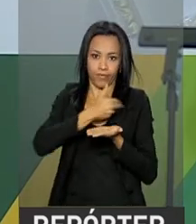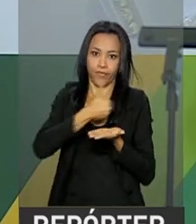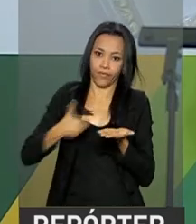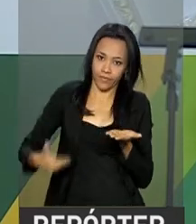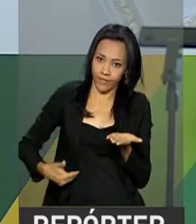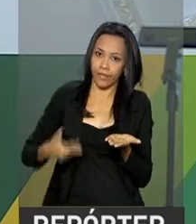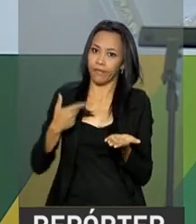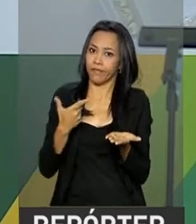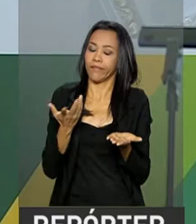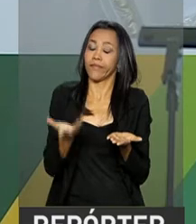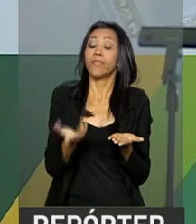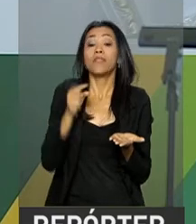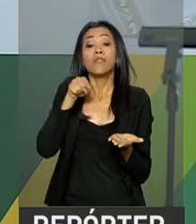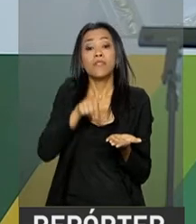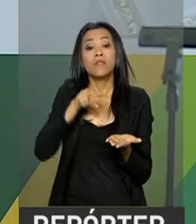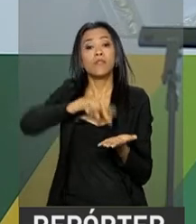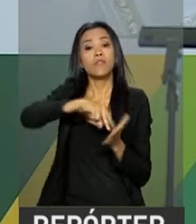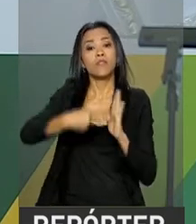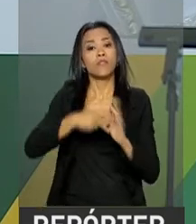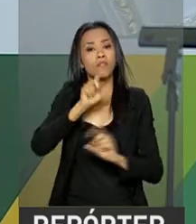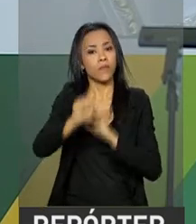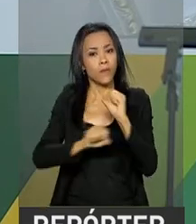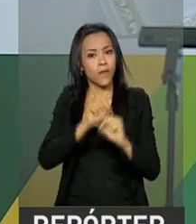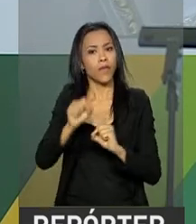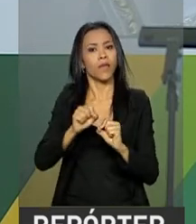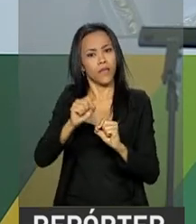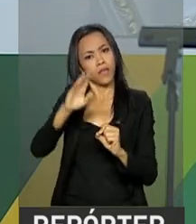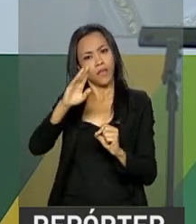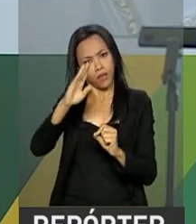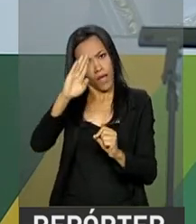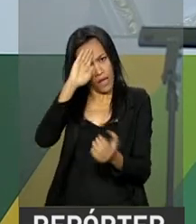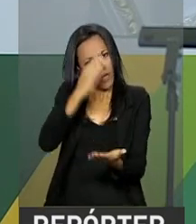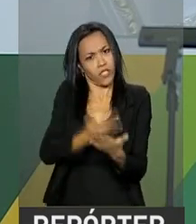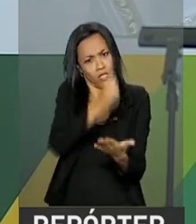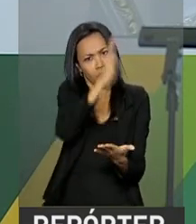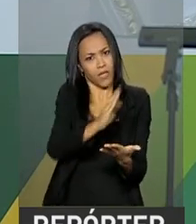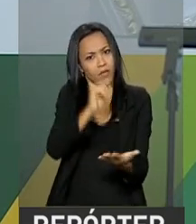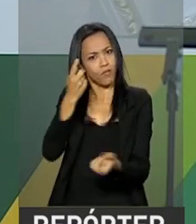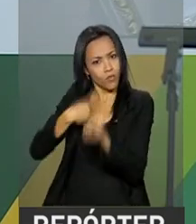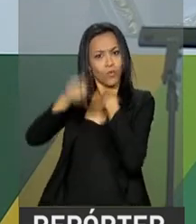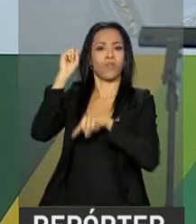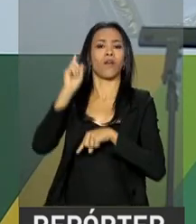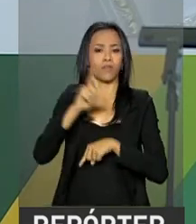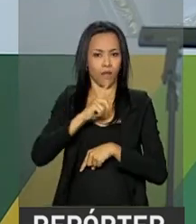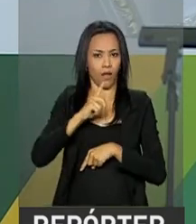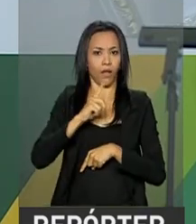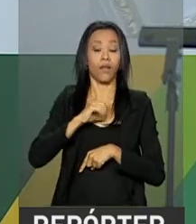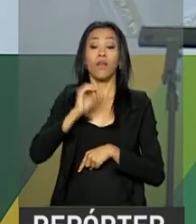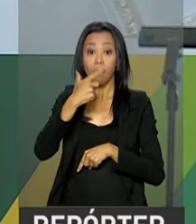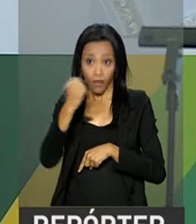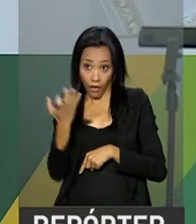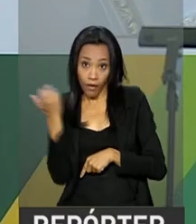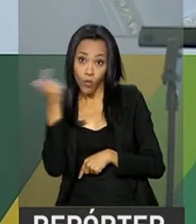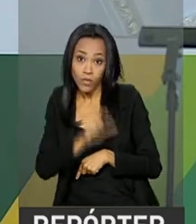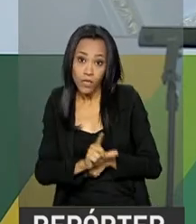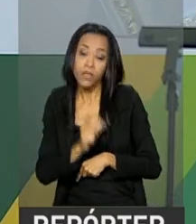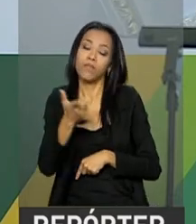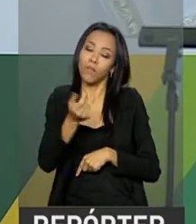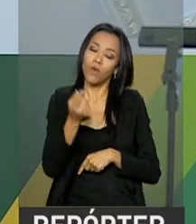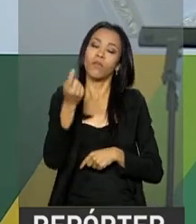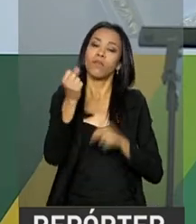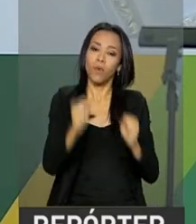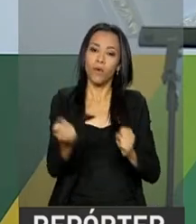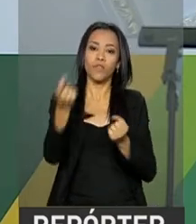confiança. Na verdade, é sinal de que investir no Brasil é ganhar. Quem quiser ganhar hoje, investe no Brasil. No setor de petróleo e